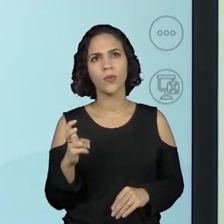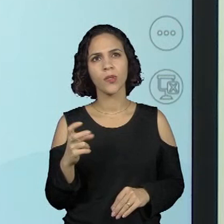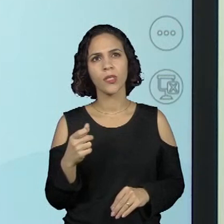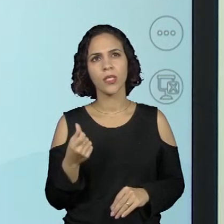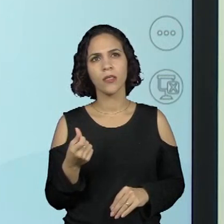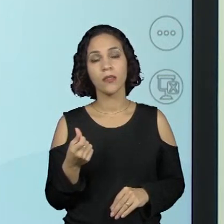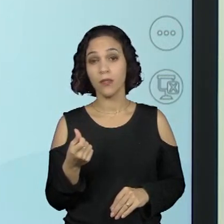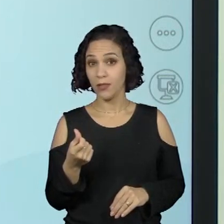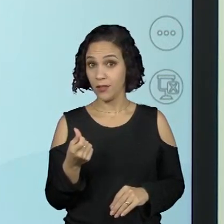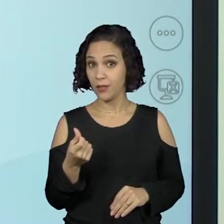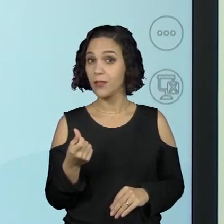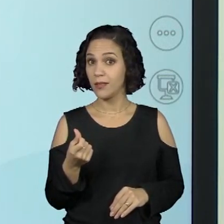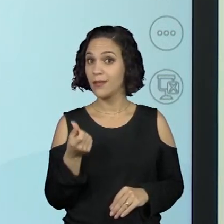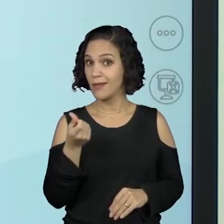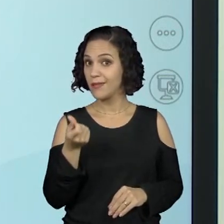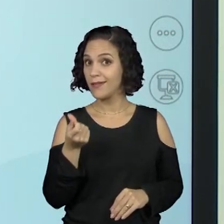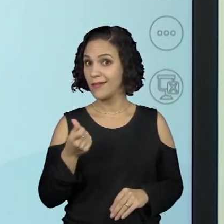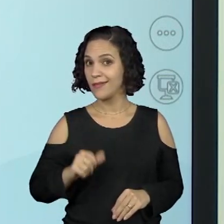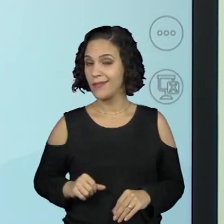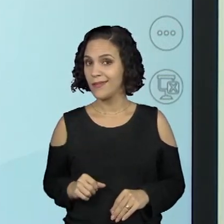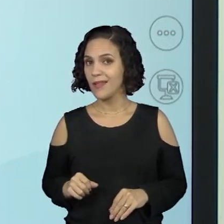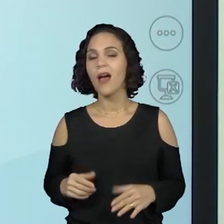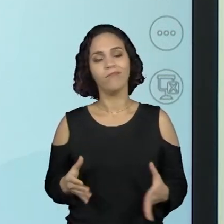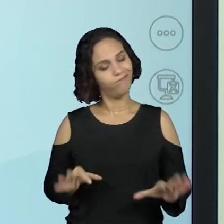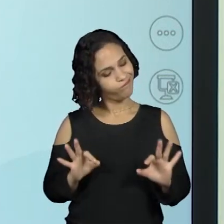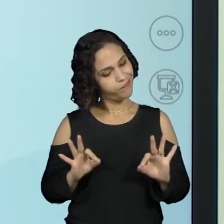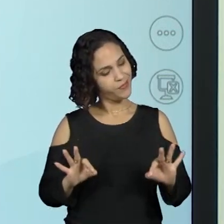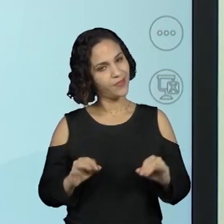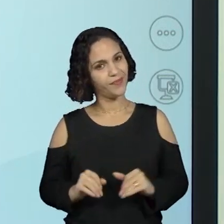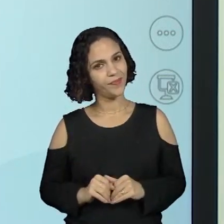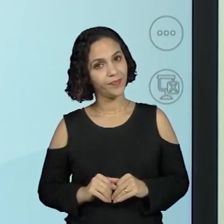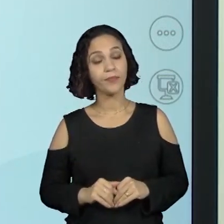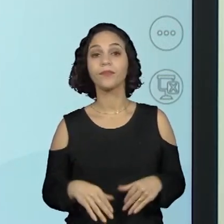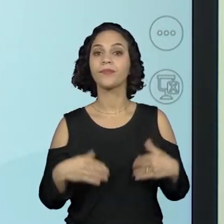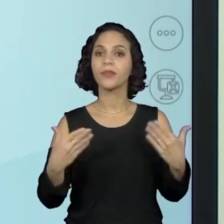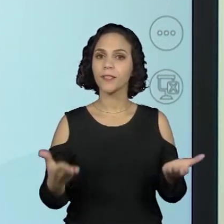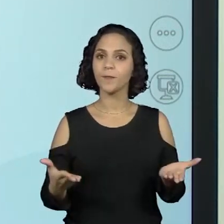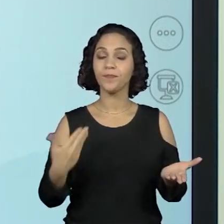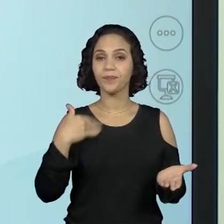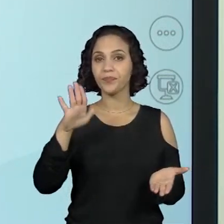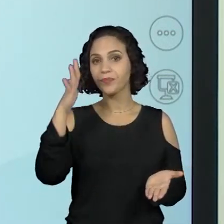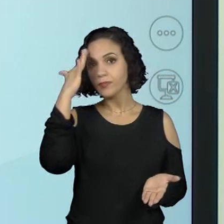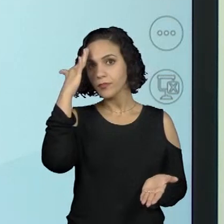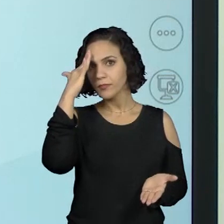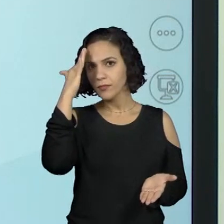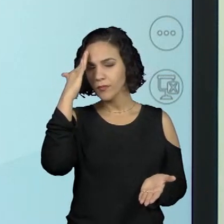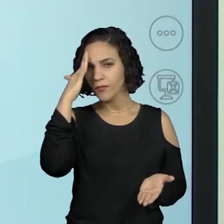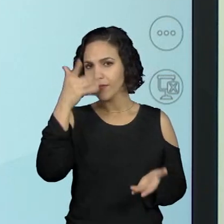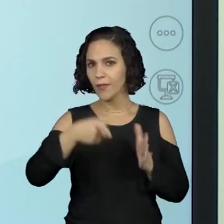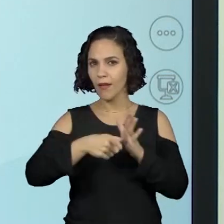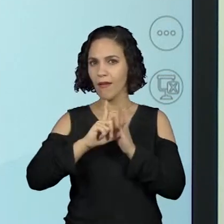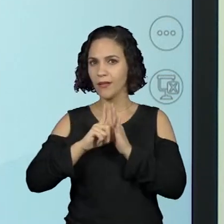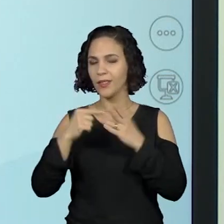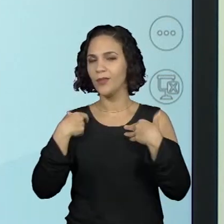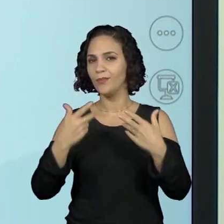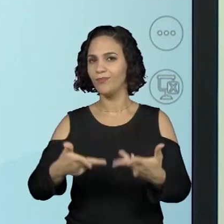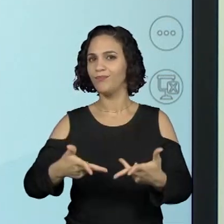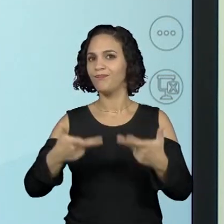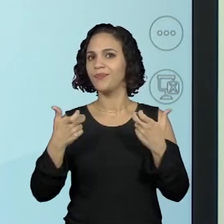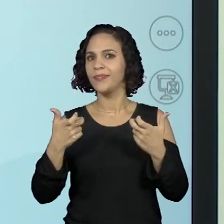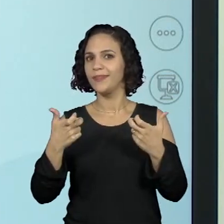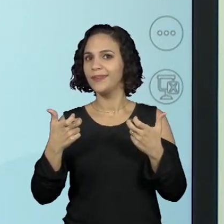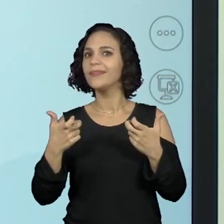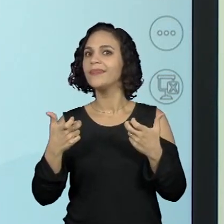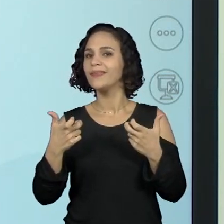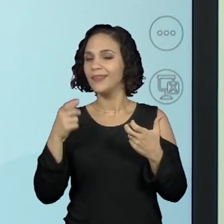5, 6 lados. Ah, é um hexágono. Então, eu já tinha analisado e constatado com vocês